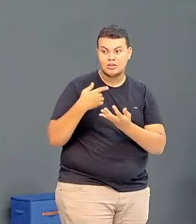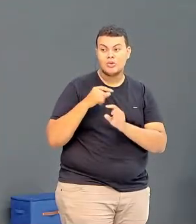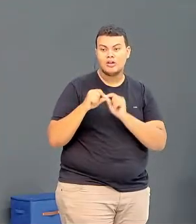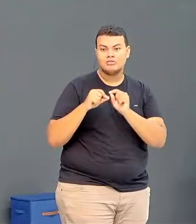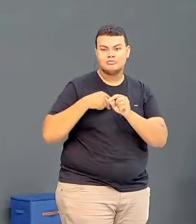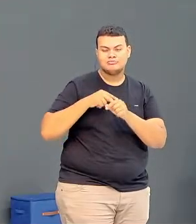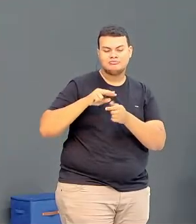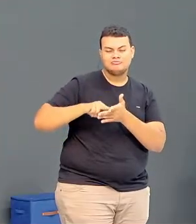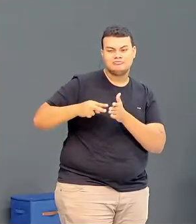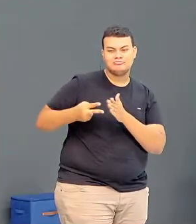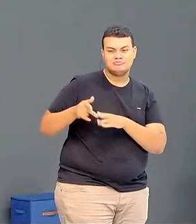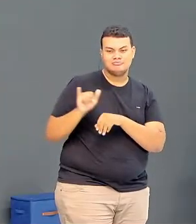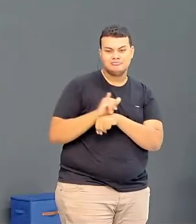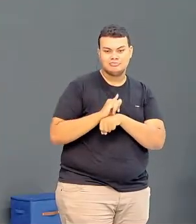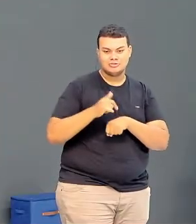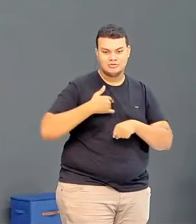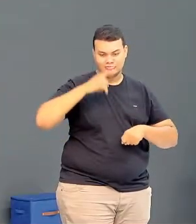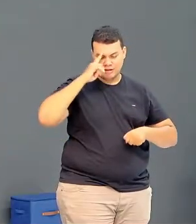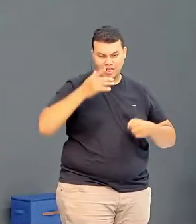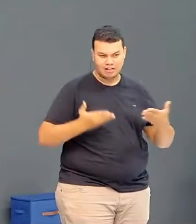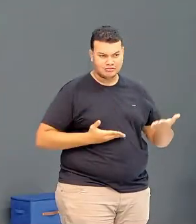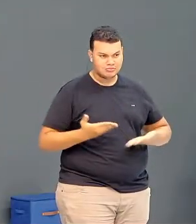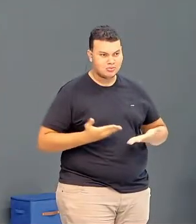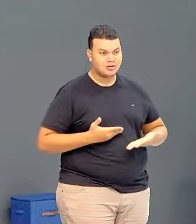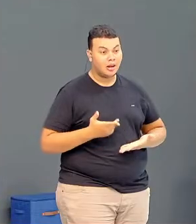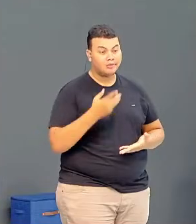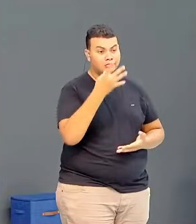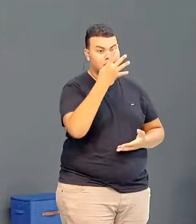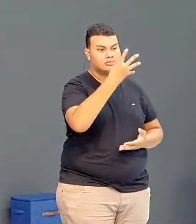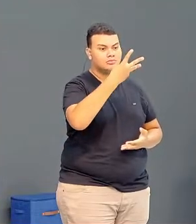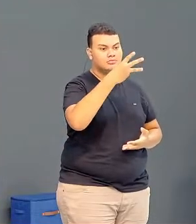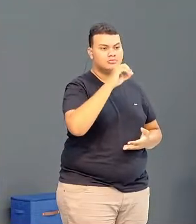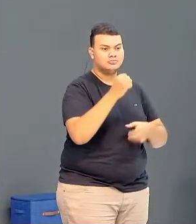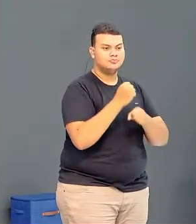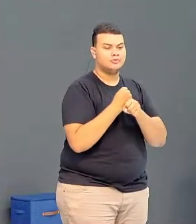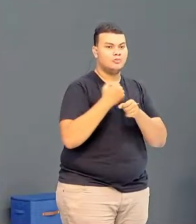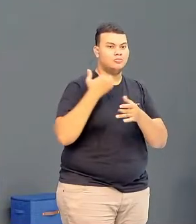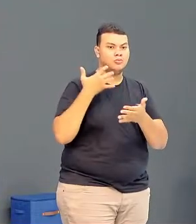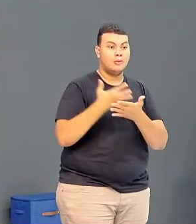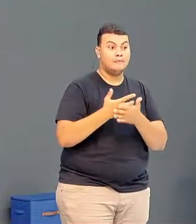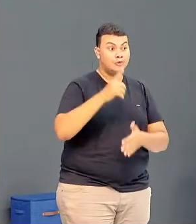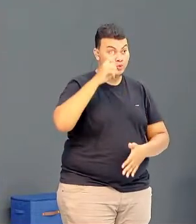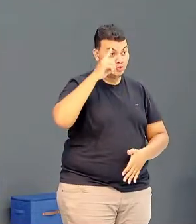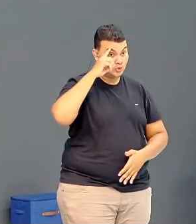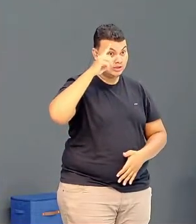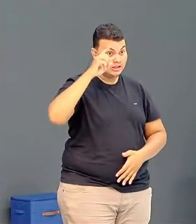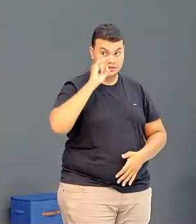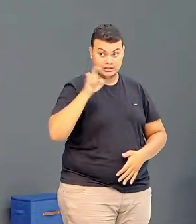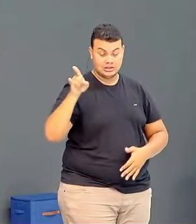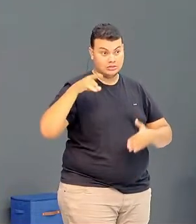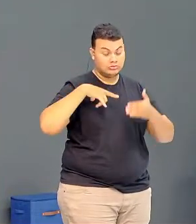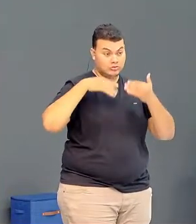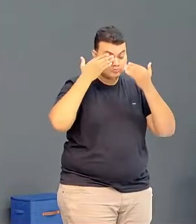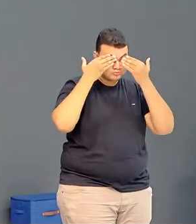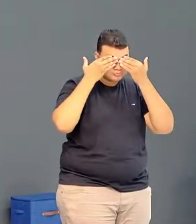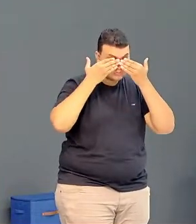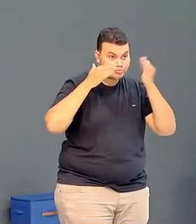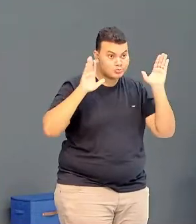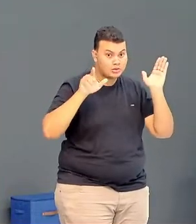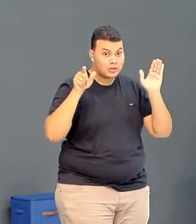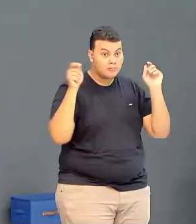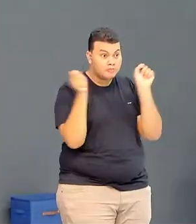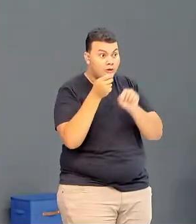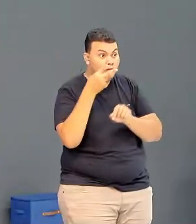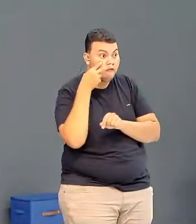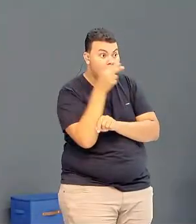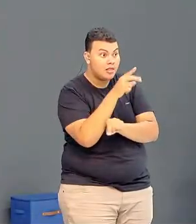eles fazendo tijolos para mim. 430 anos. O faraó dizendo: um dia que eles abrirem os olhos e virem que